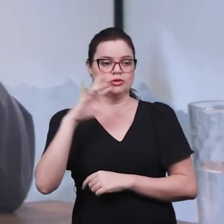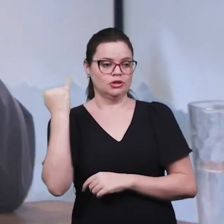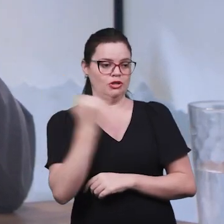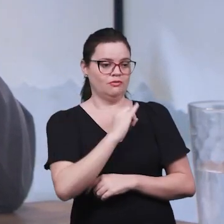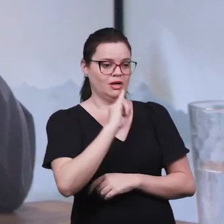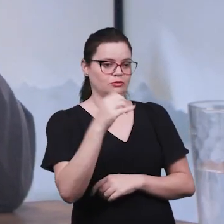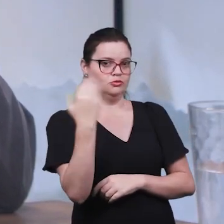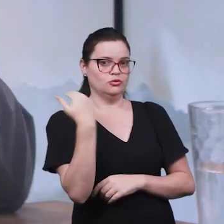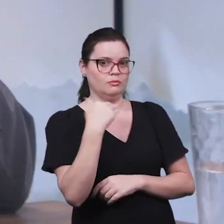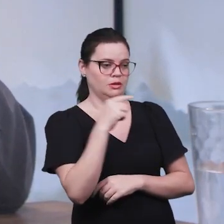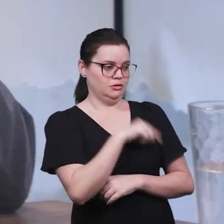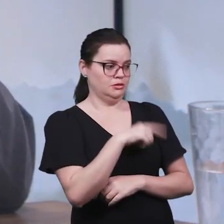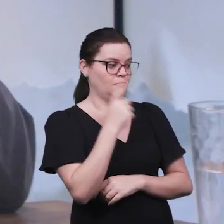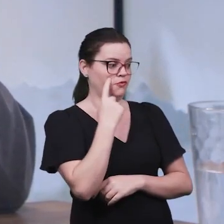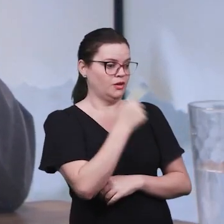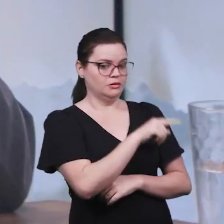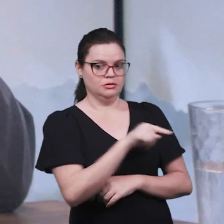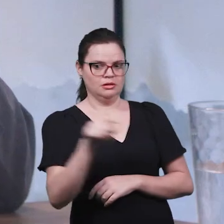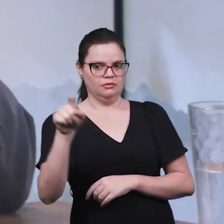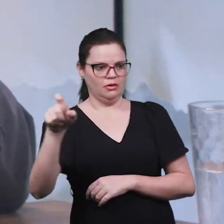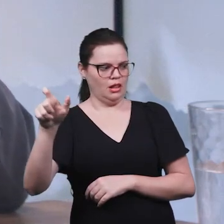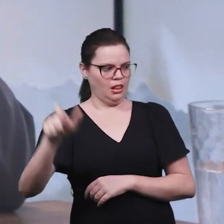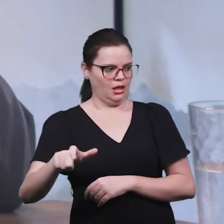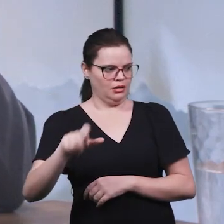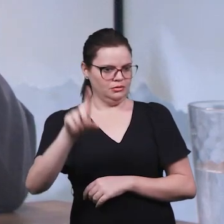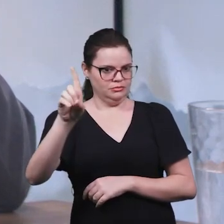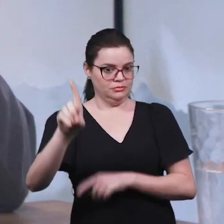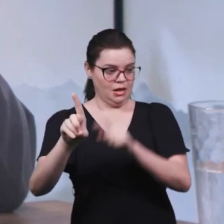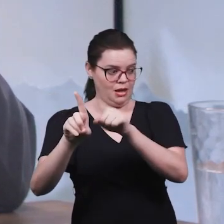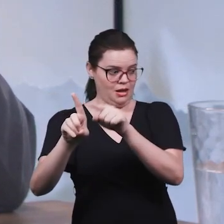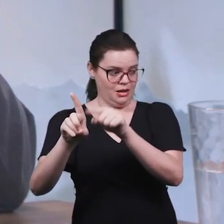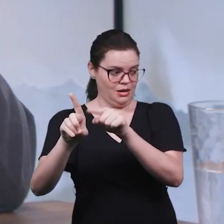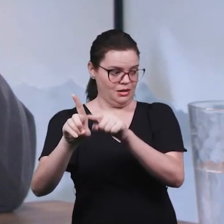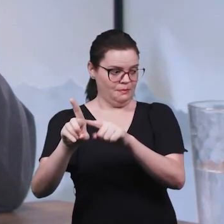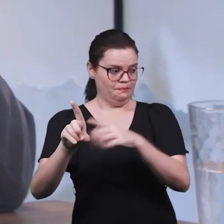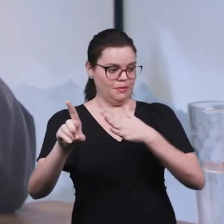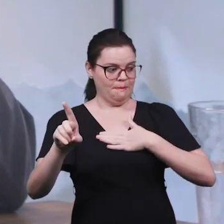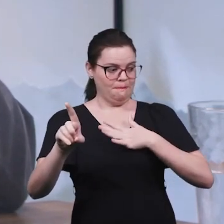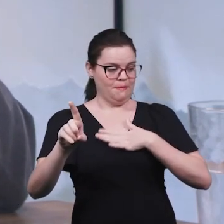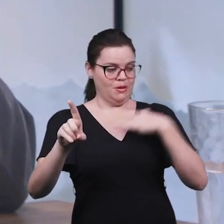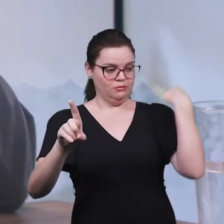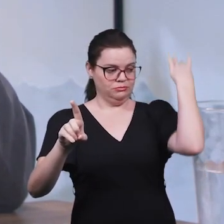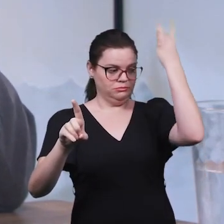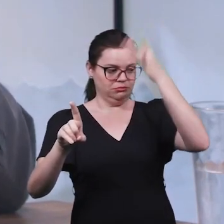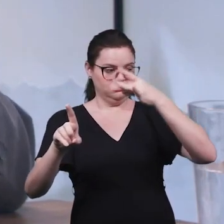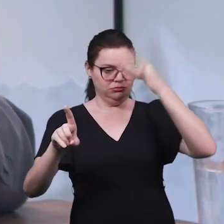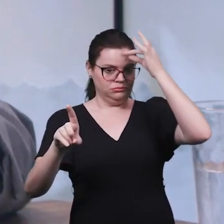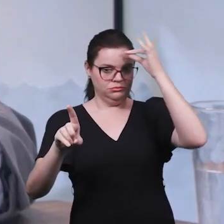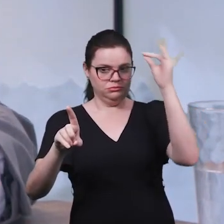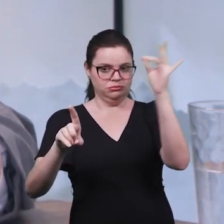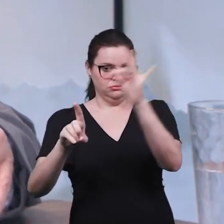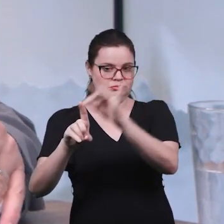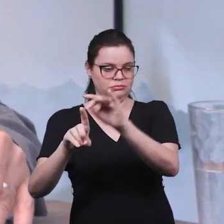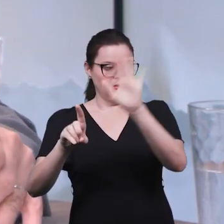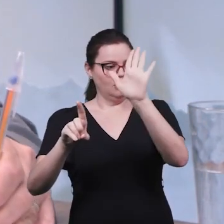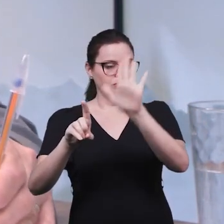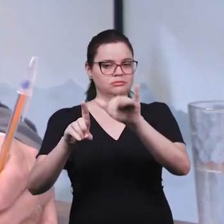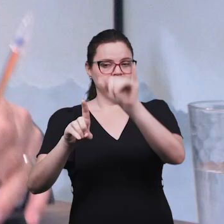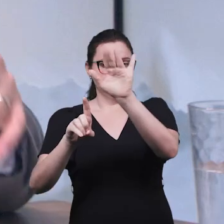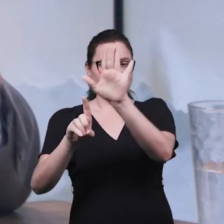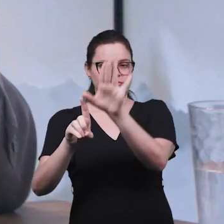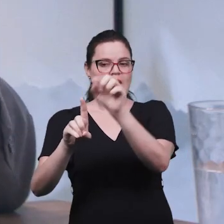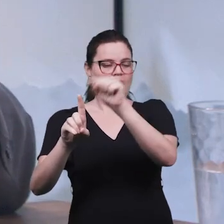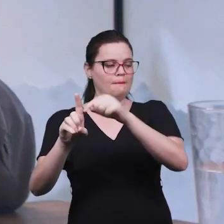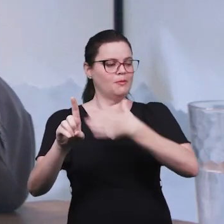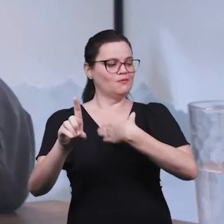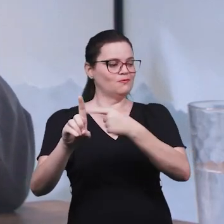ele, quando você vê, João, você vê o meu Espírito pousar sobre ele, esse é o meu filho.